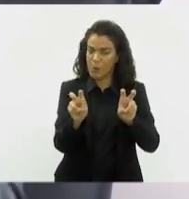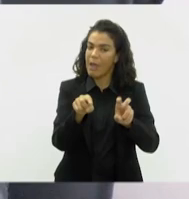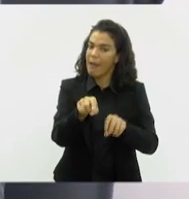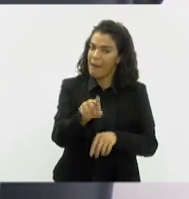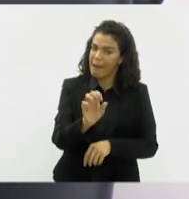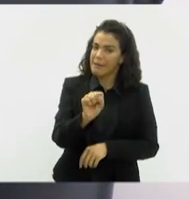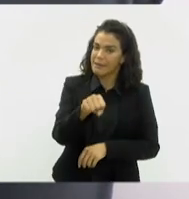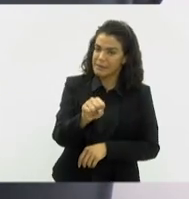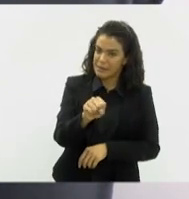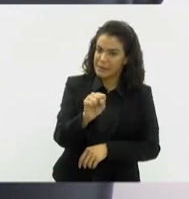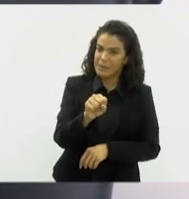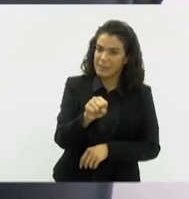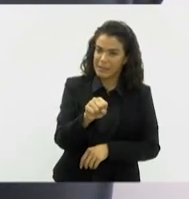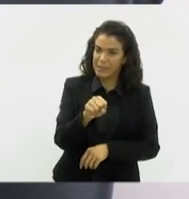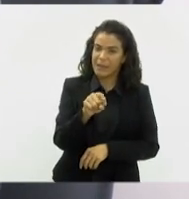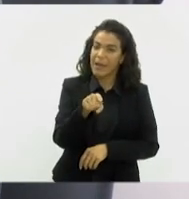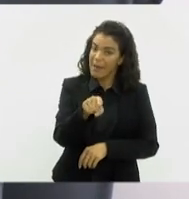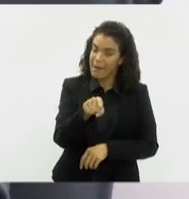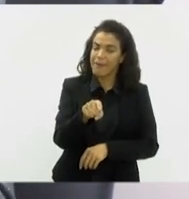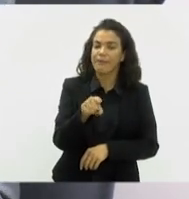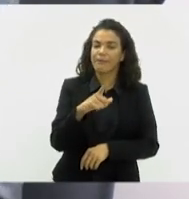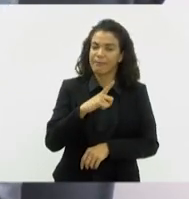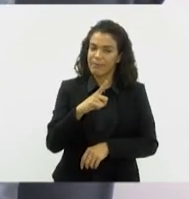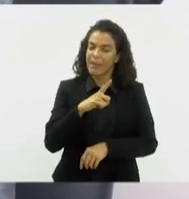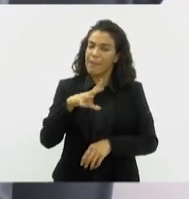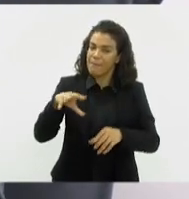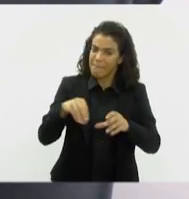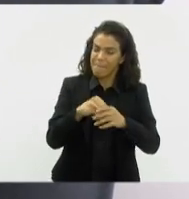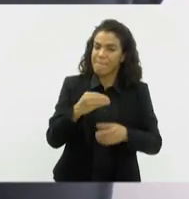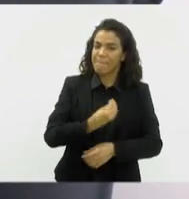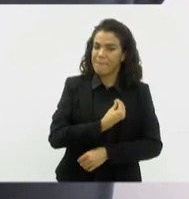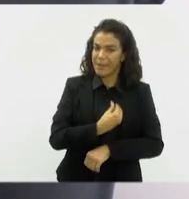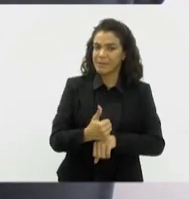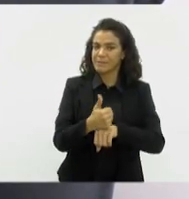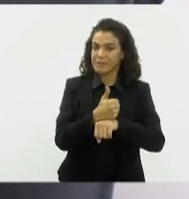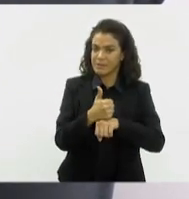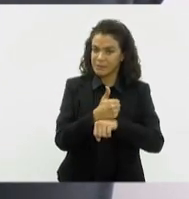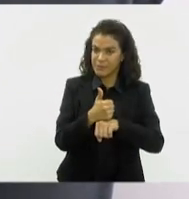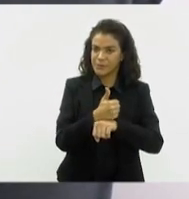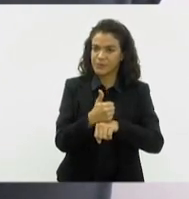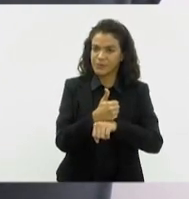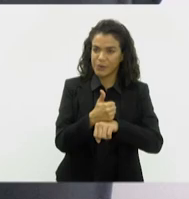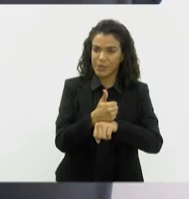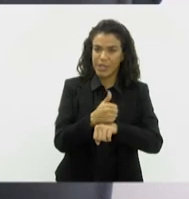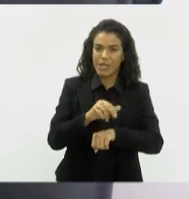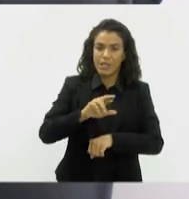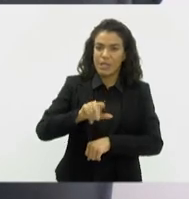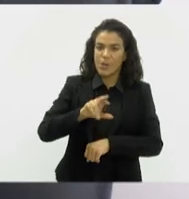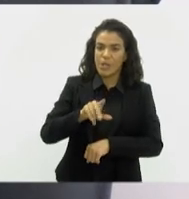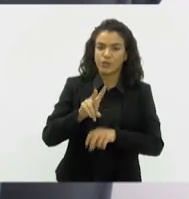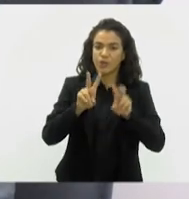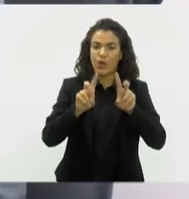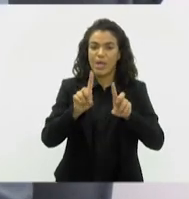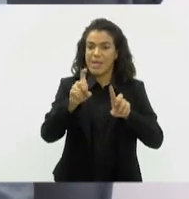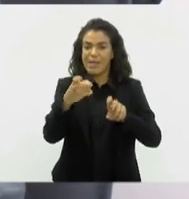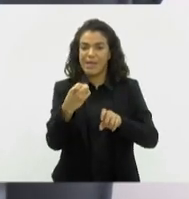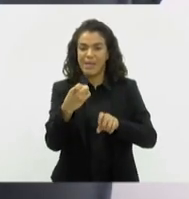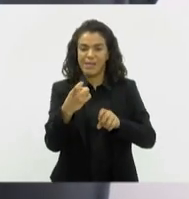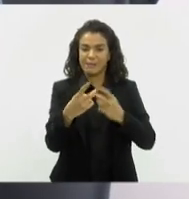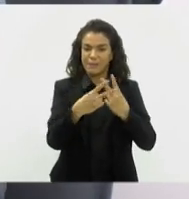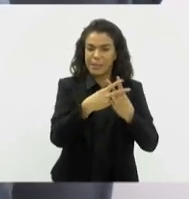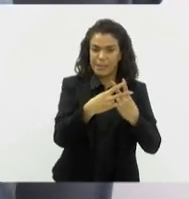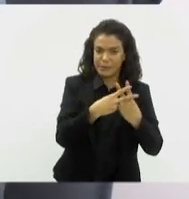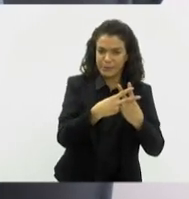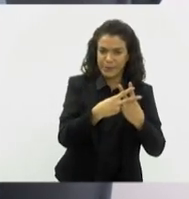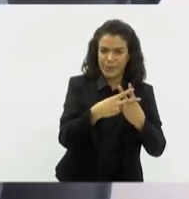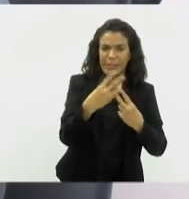Diferente da senhora Anne, o senhor tem alguma participação profissional, não como simples fato de ter sido, porque ter ficado